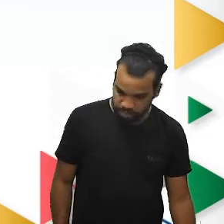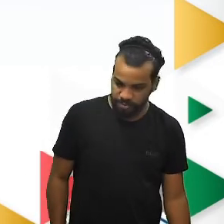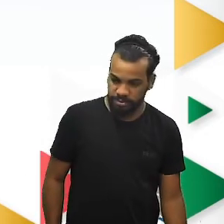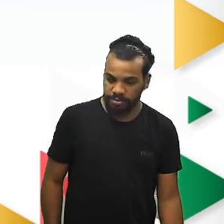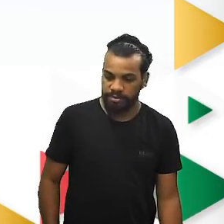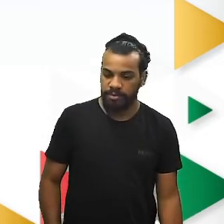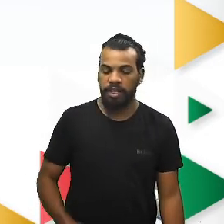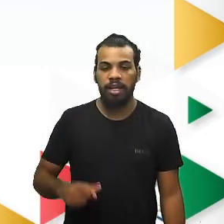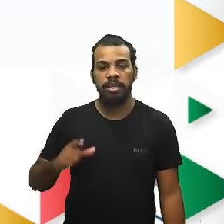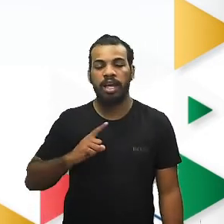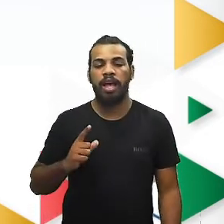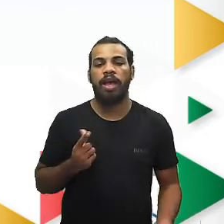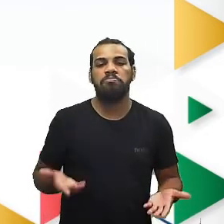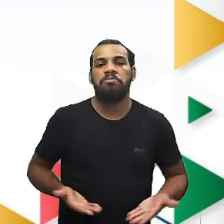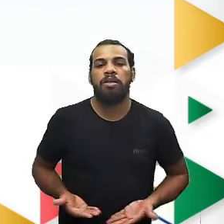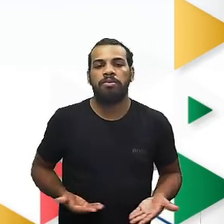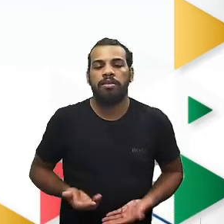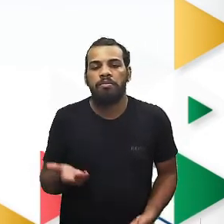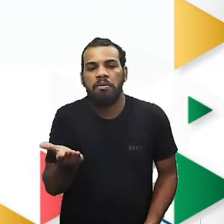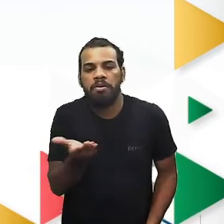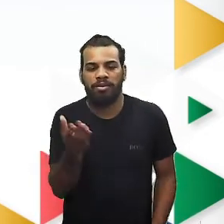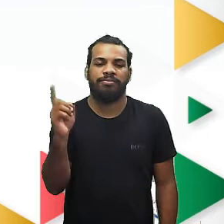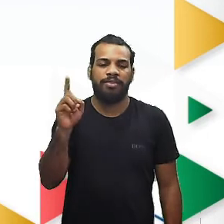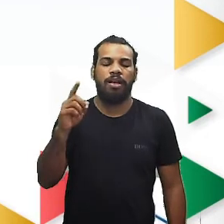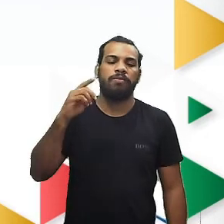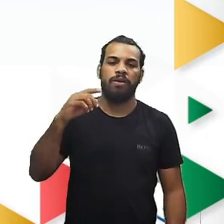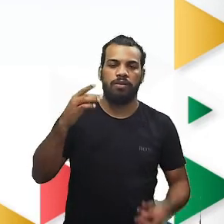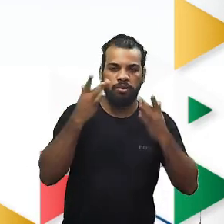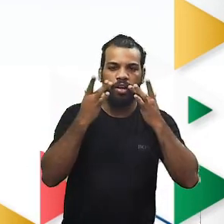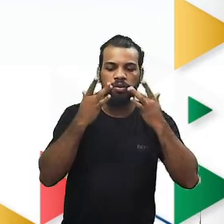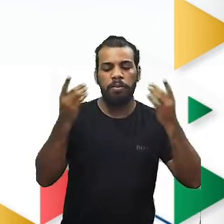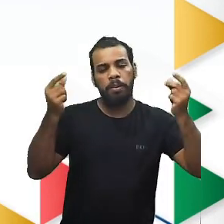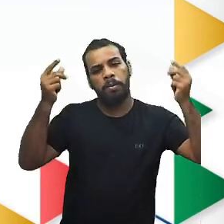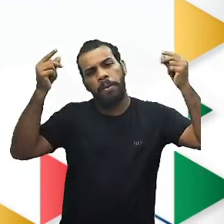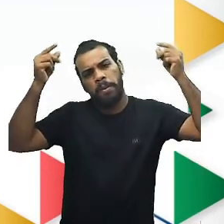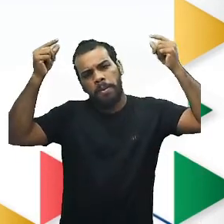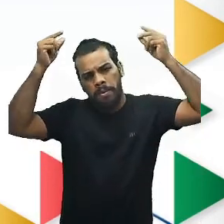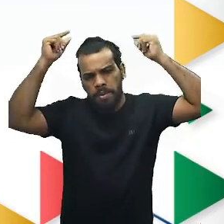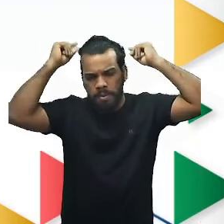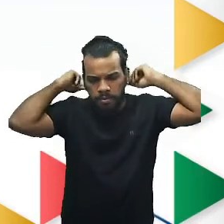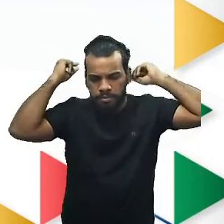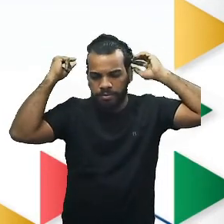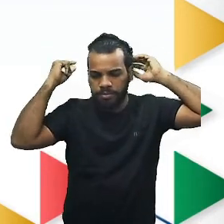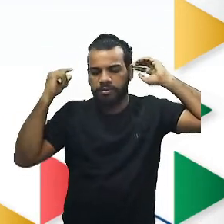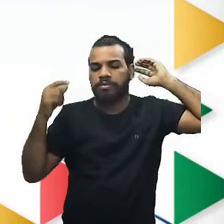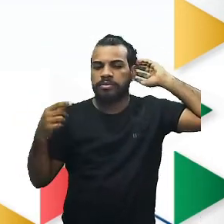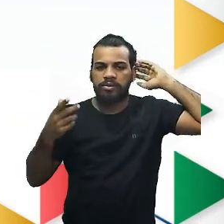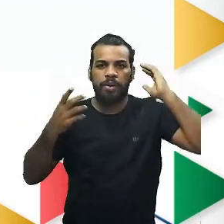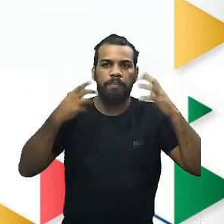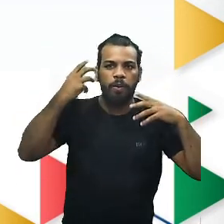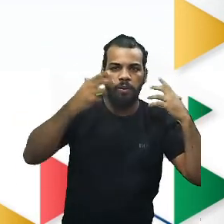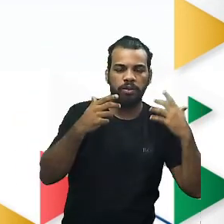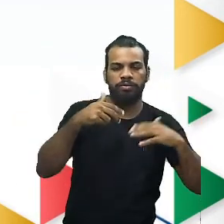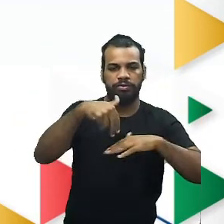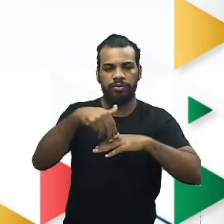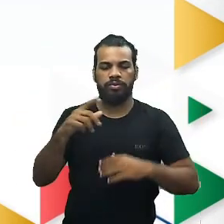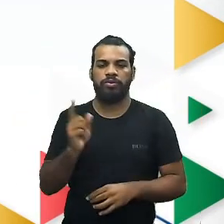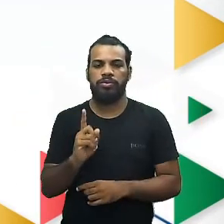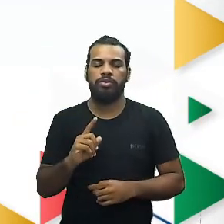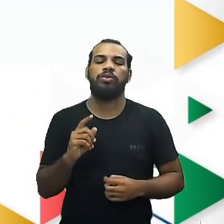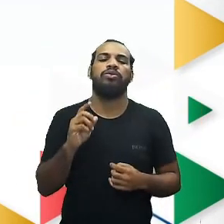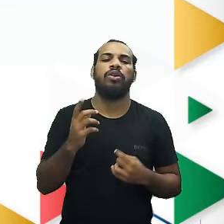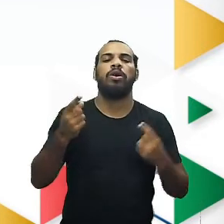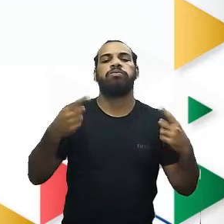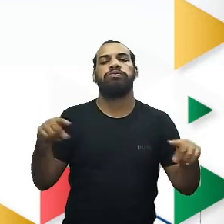Mendigo, de John Gay, certo? Então, é considerada, já não é mais aquele minstrel show, já é mais perto